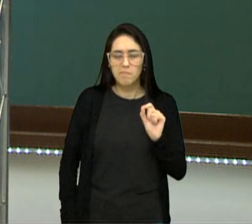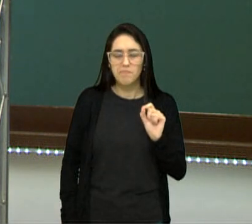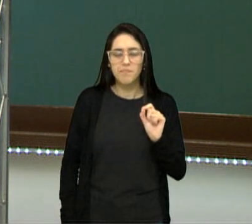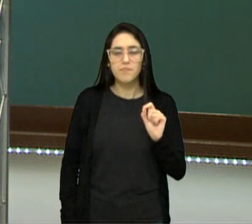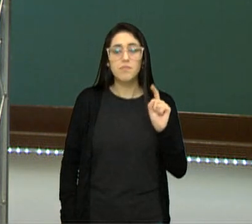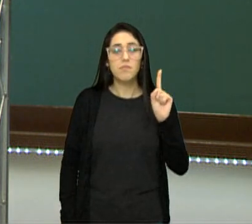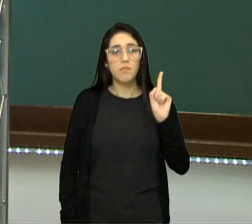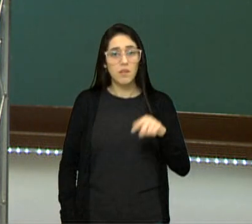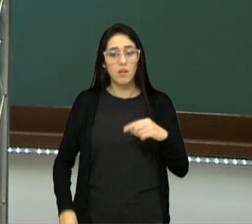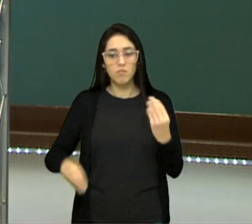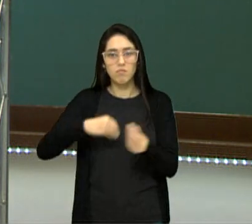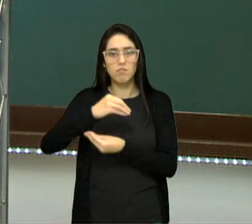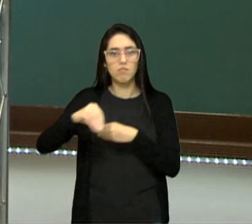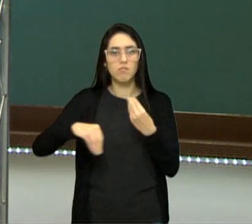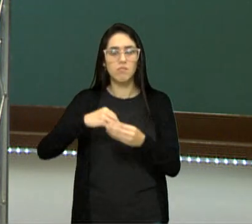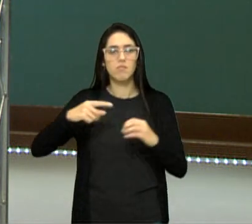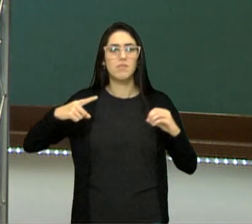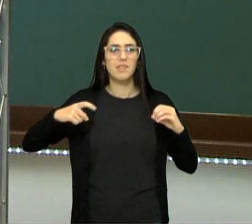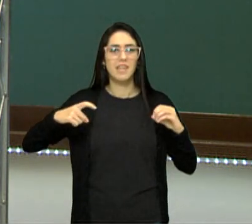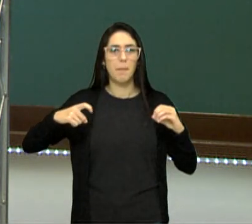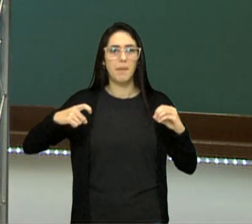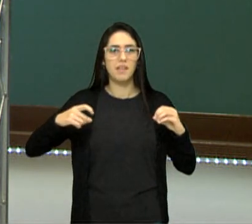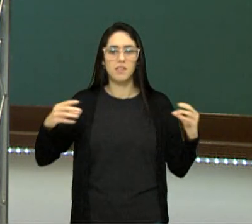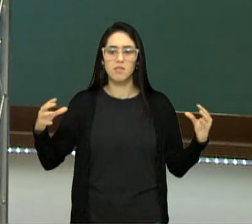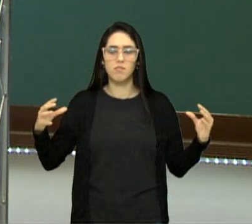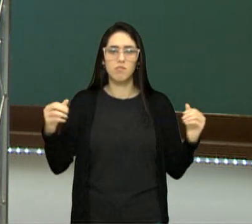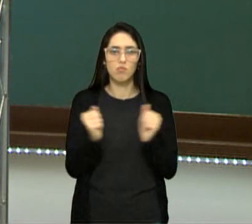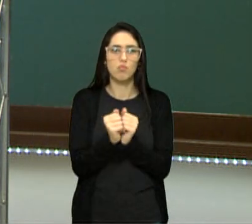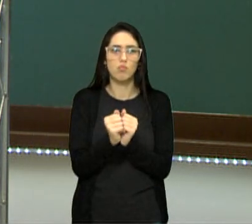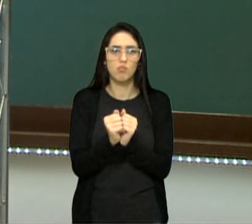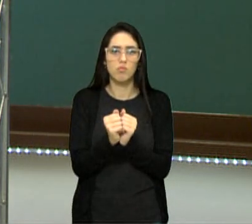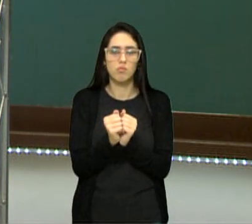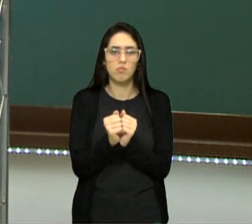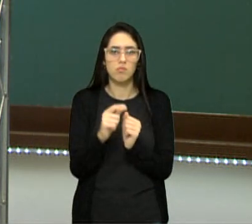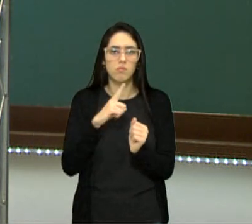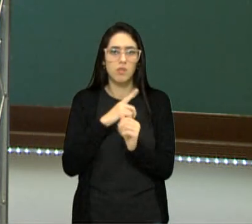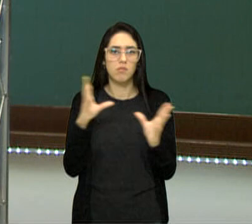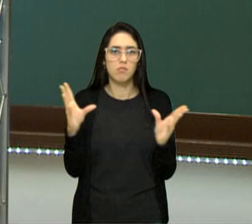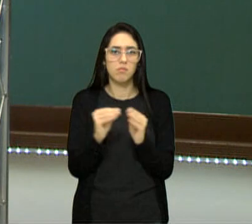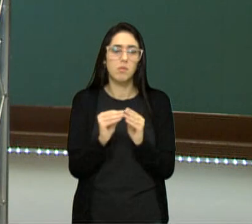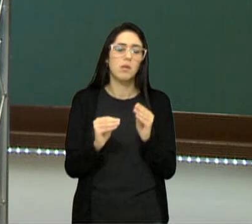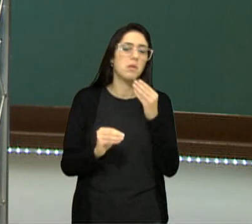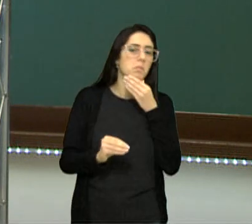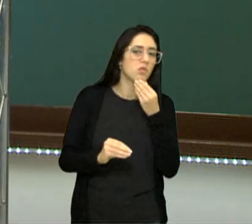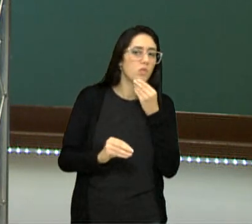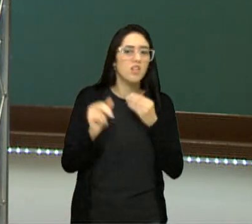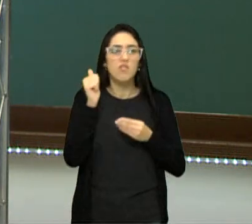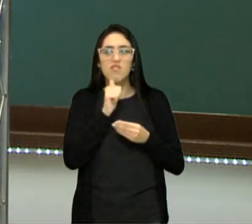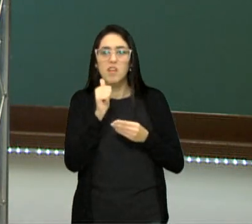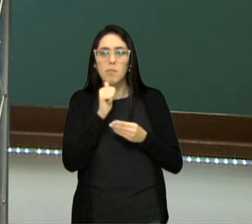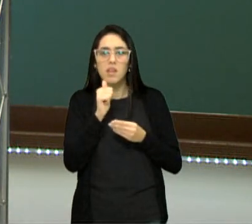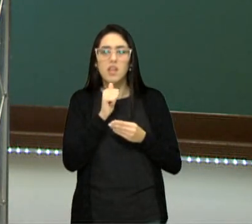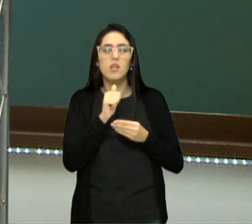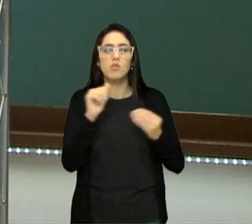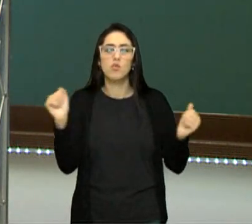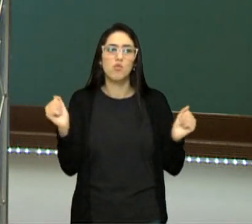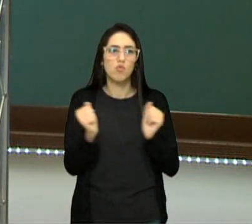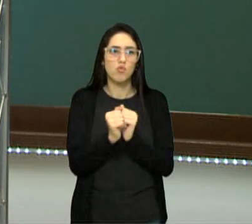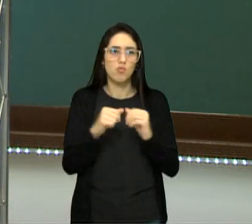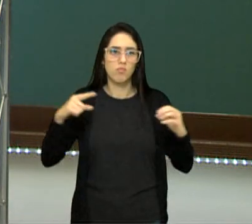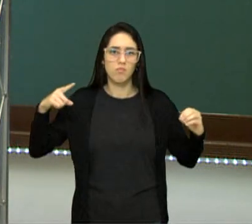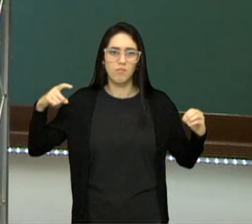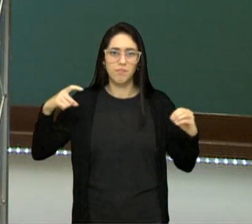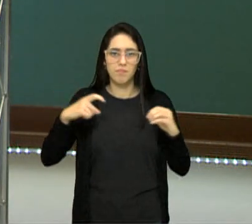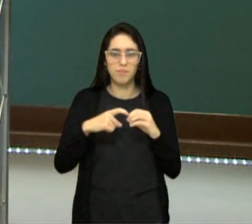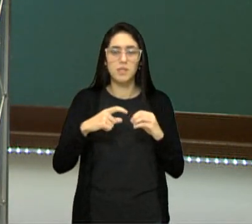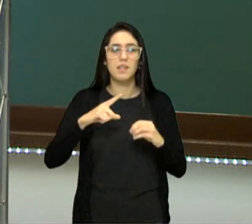tem fusão de gametas. O que seria fusão? A junção, tá? A junção desses gametas, tanto masculino quanto feminino. Os núcleos desses gametas